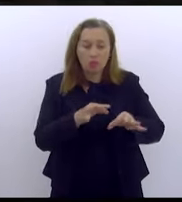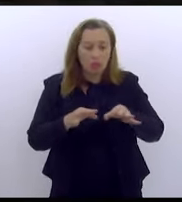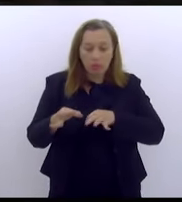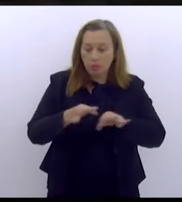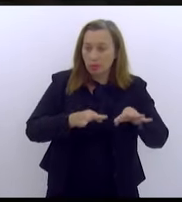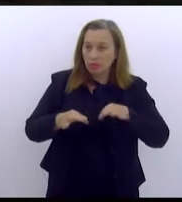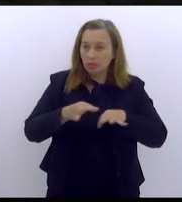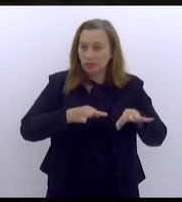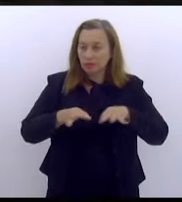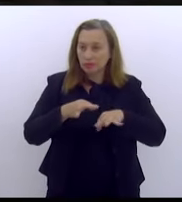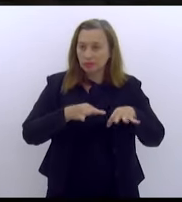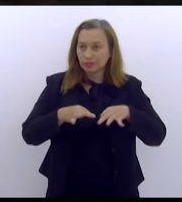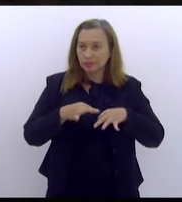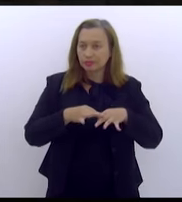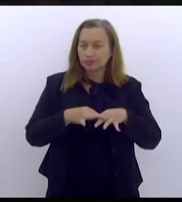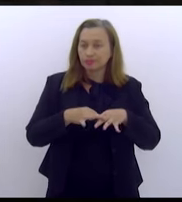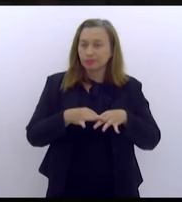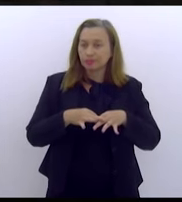organizados